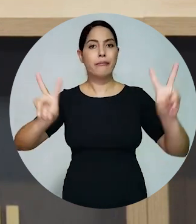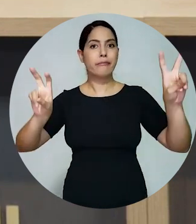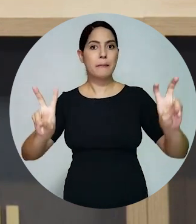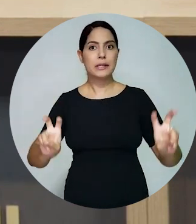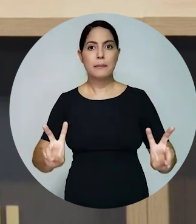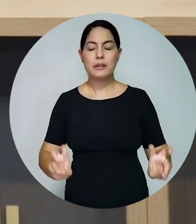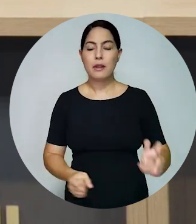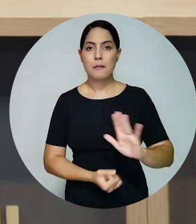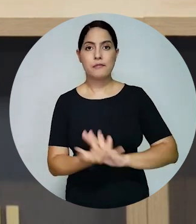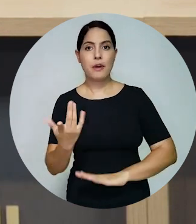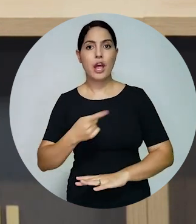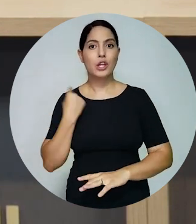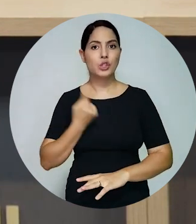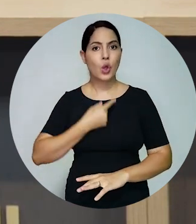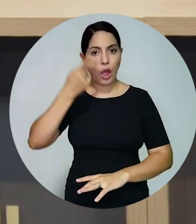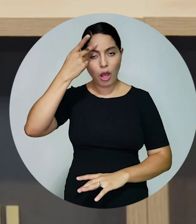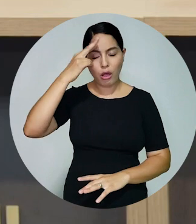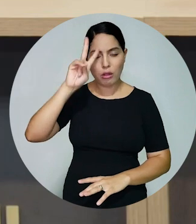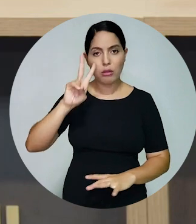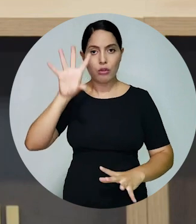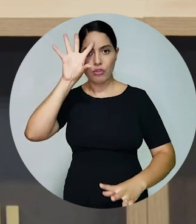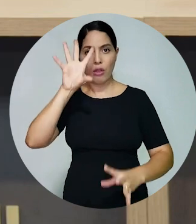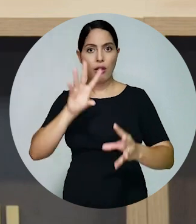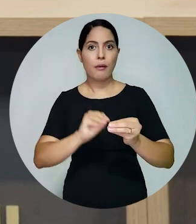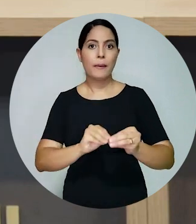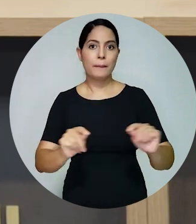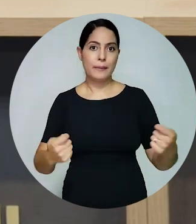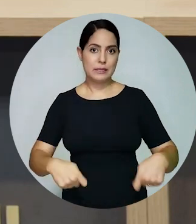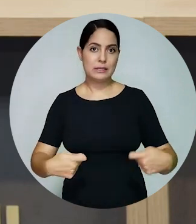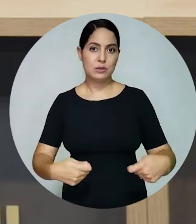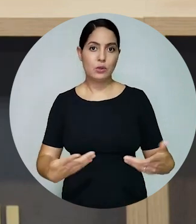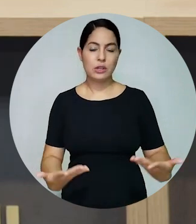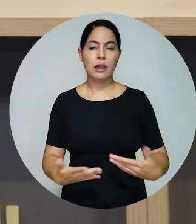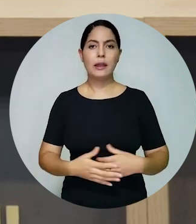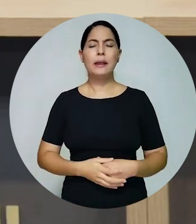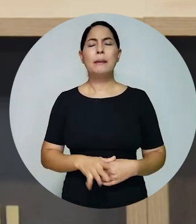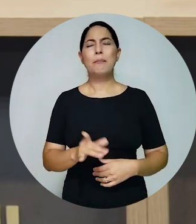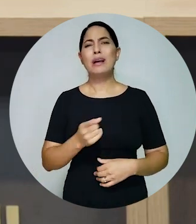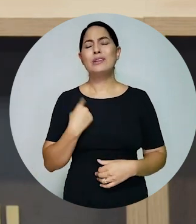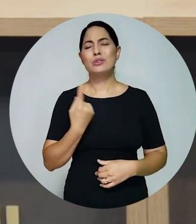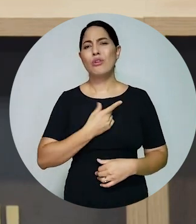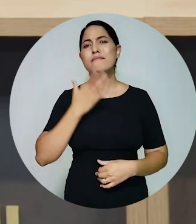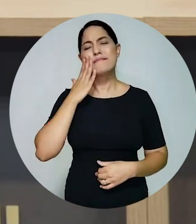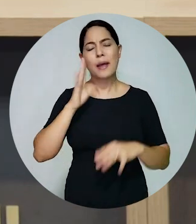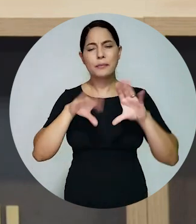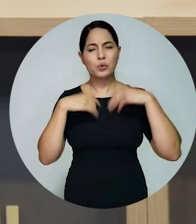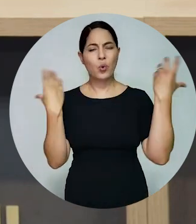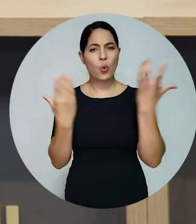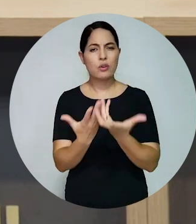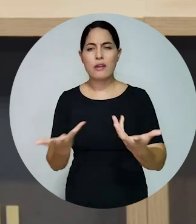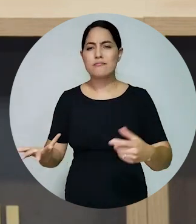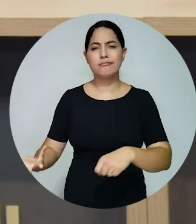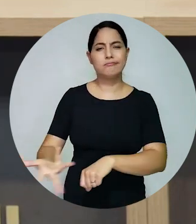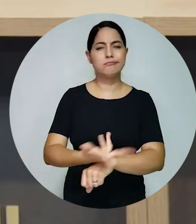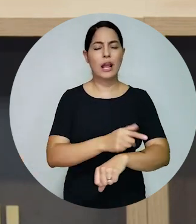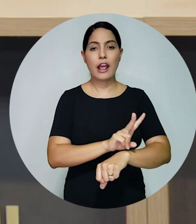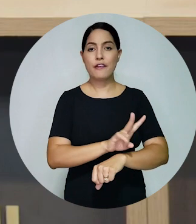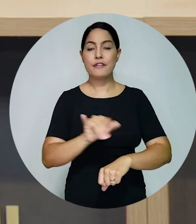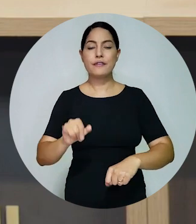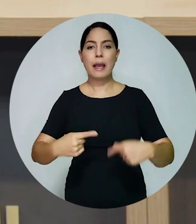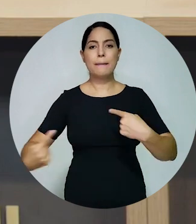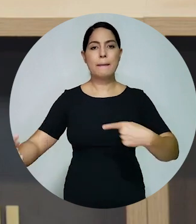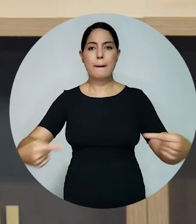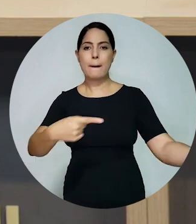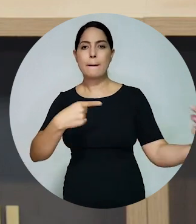mais de mês discutindo. Tivemos que resumir em 2 dias, né, presidente? Mas eu tenho certeza que esse congresso vai